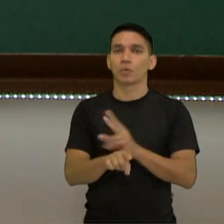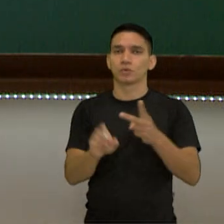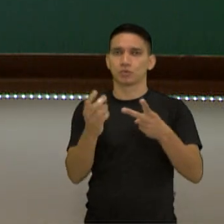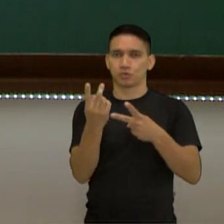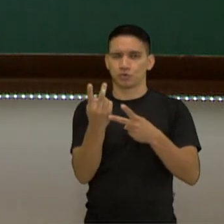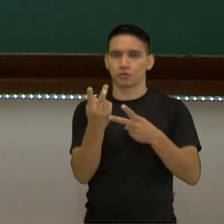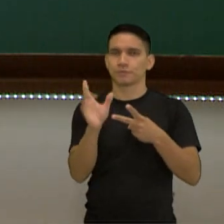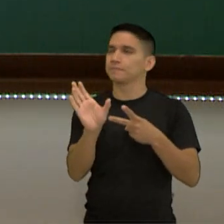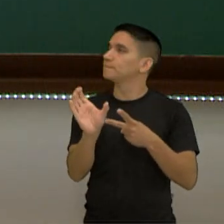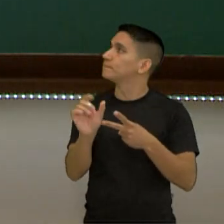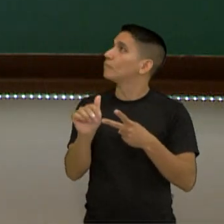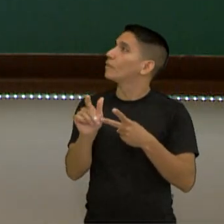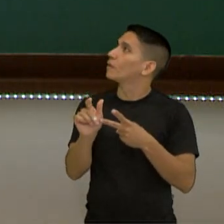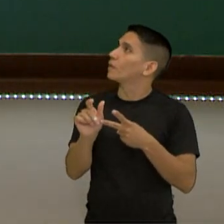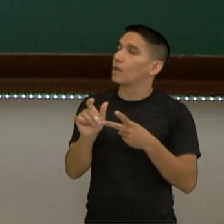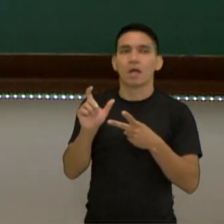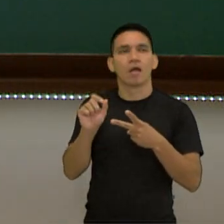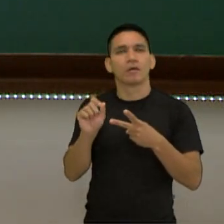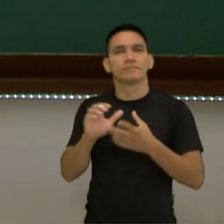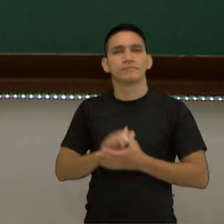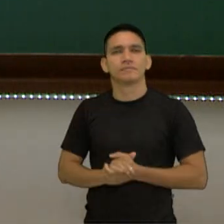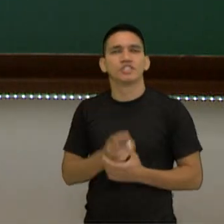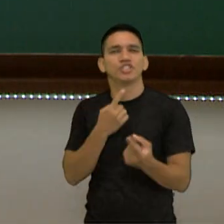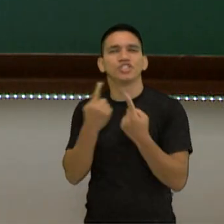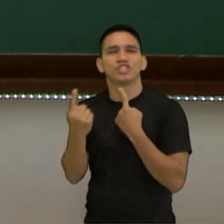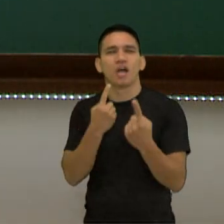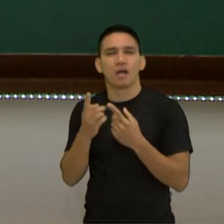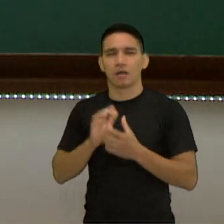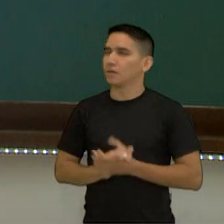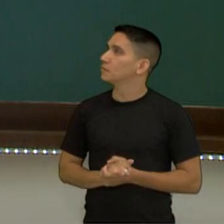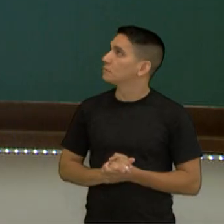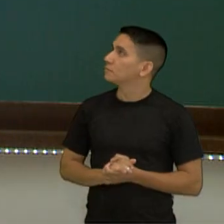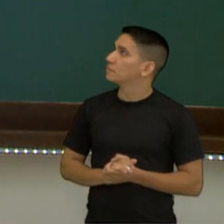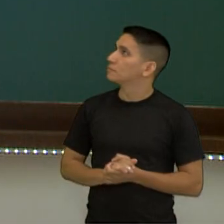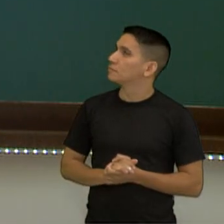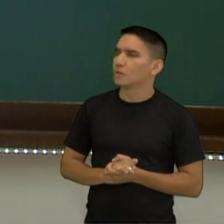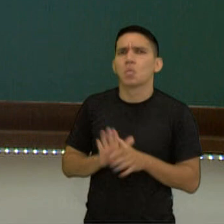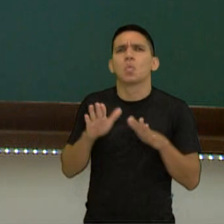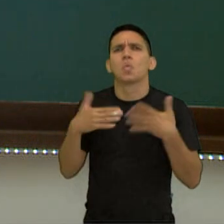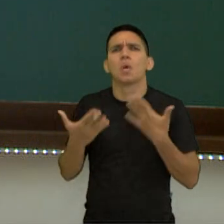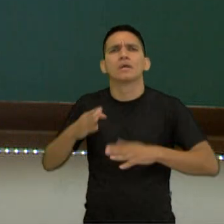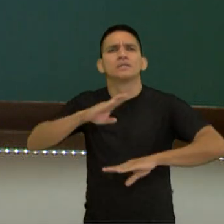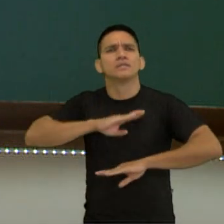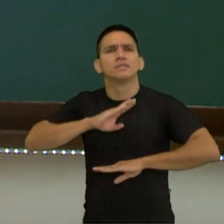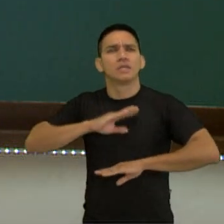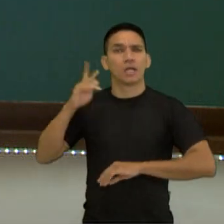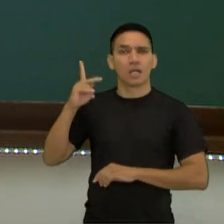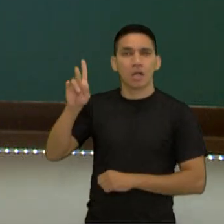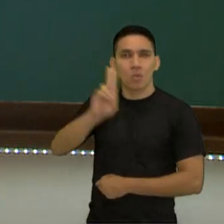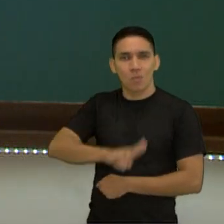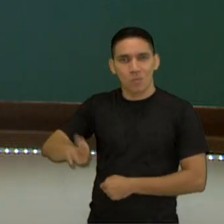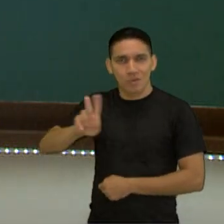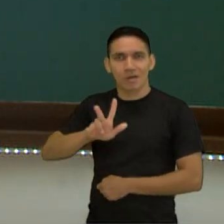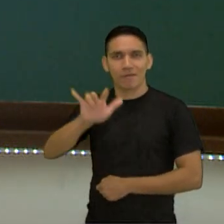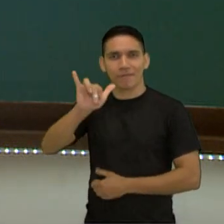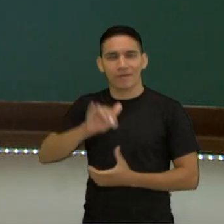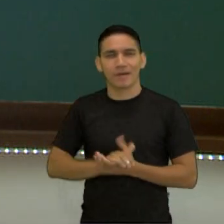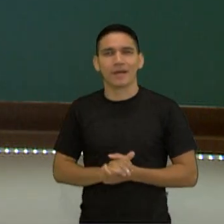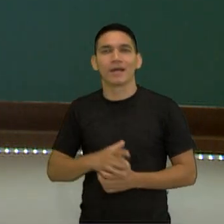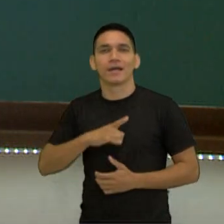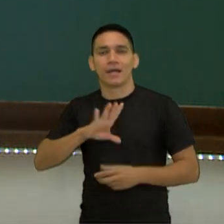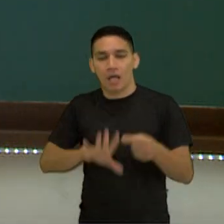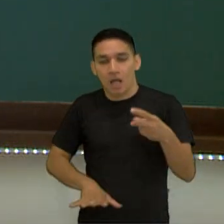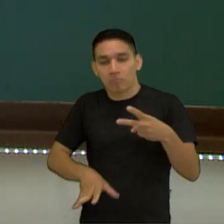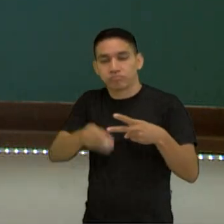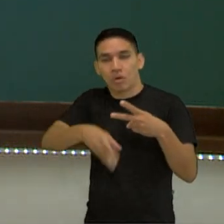um pequeno diálogo. At their house, yes they are. Qual situação nós vamos utilizar para